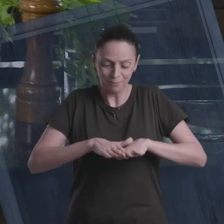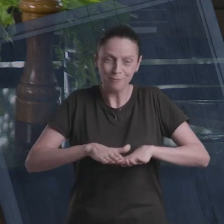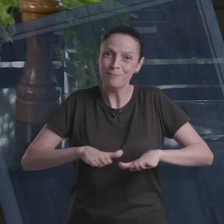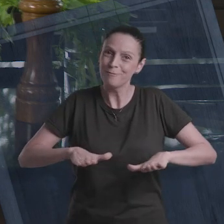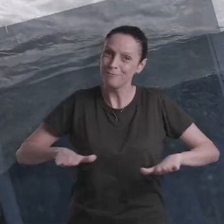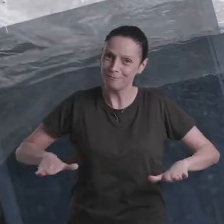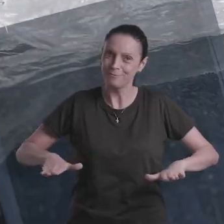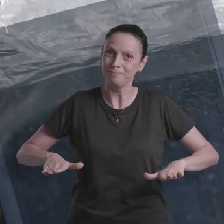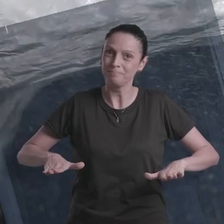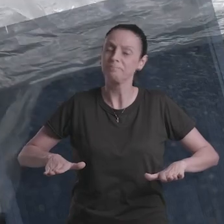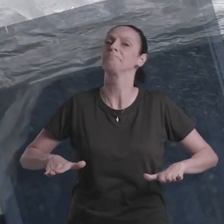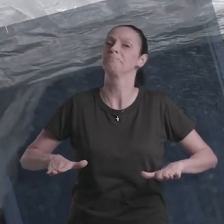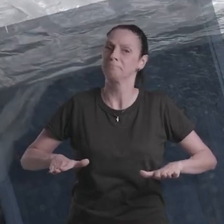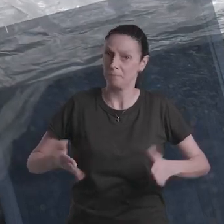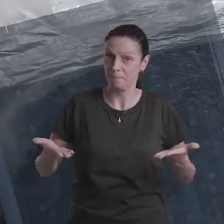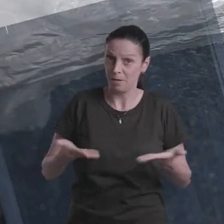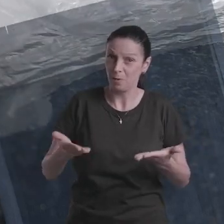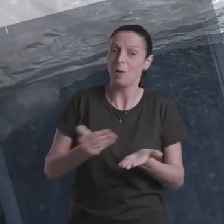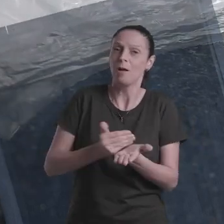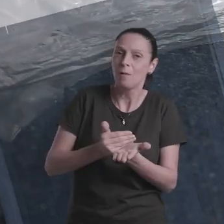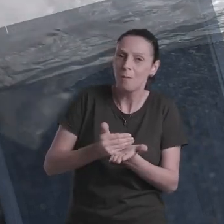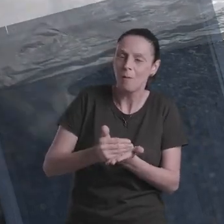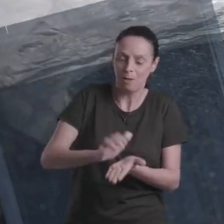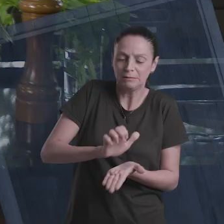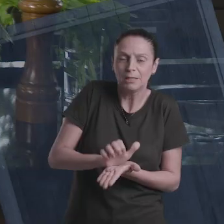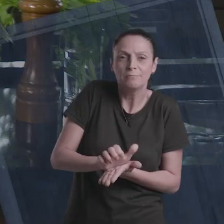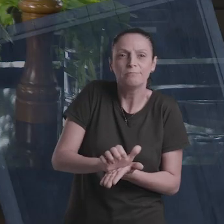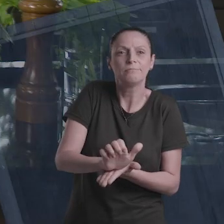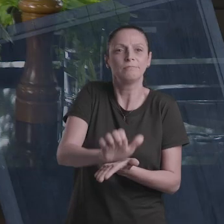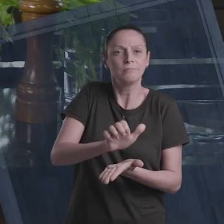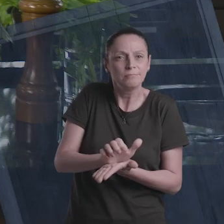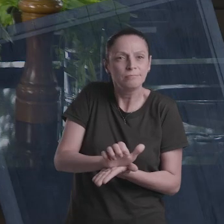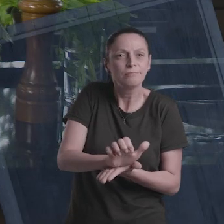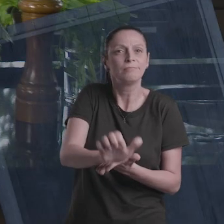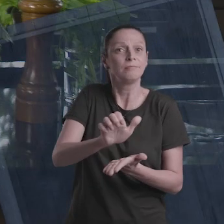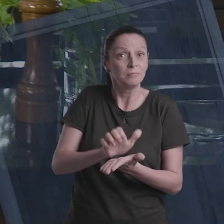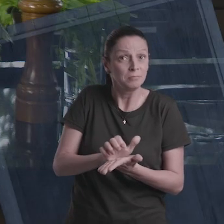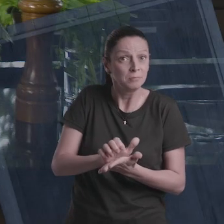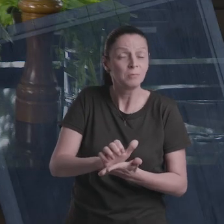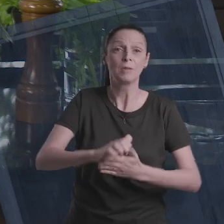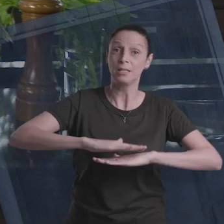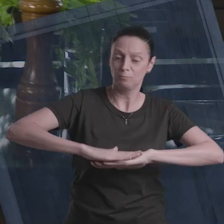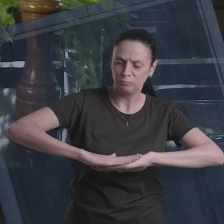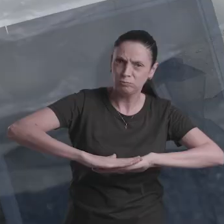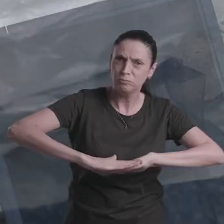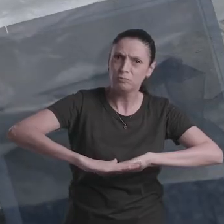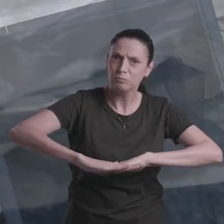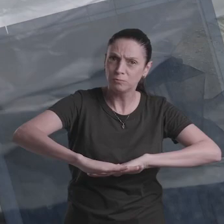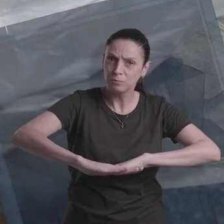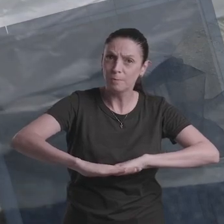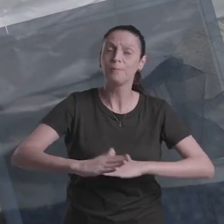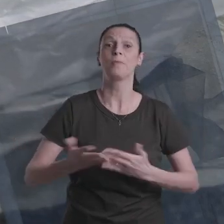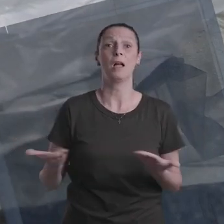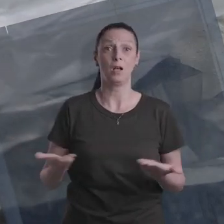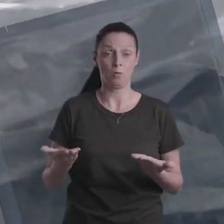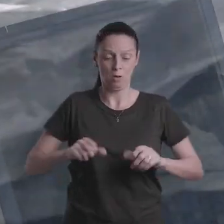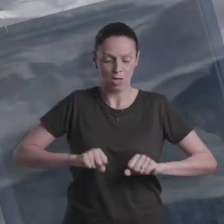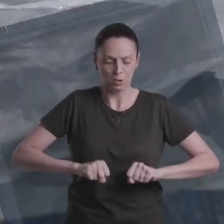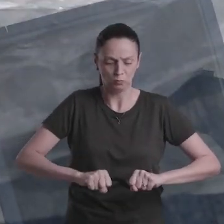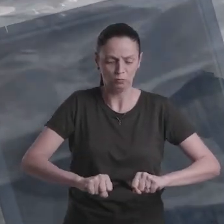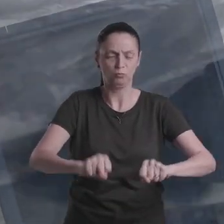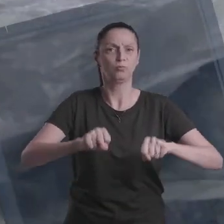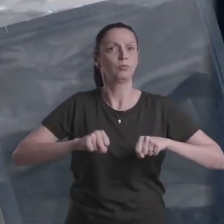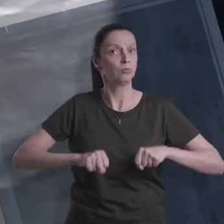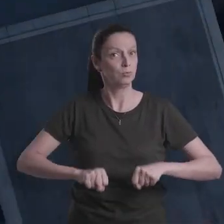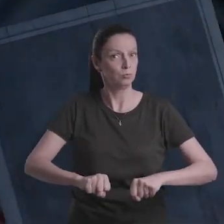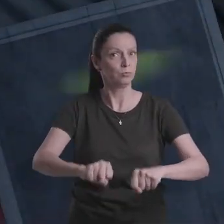massa. Já pode achatar ela para facilitar esticar. Agora vamos